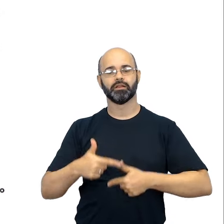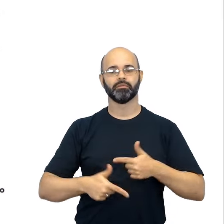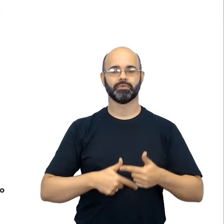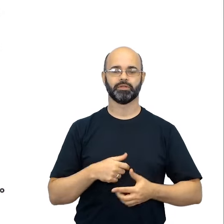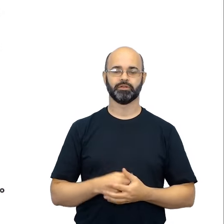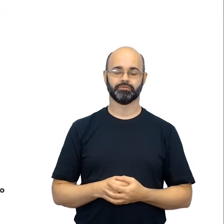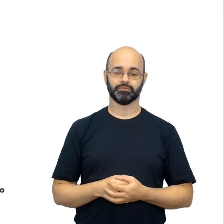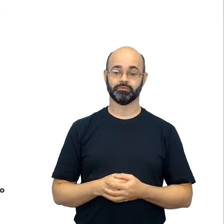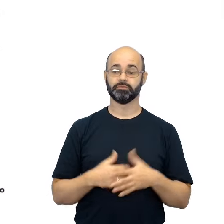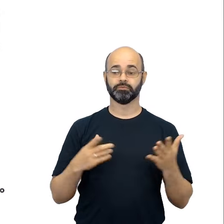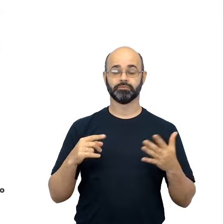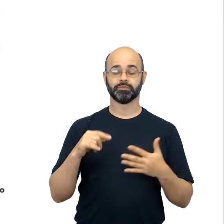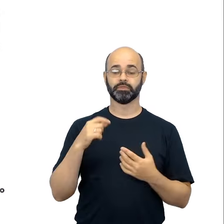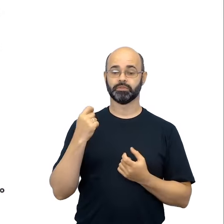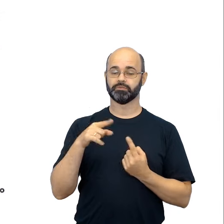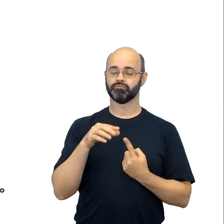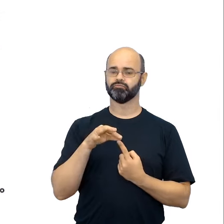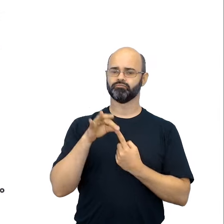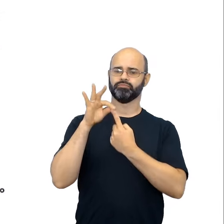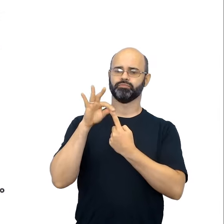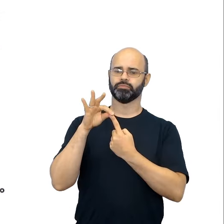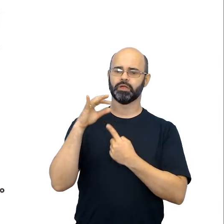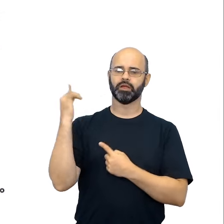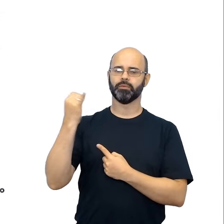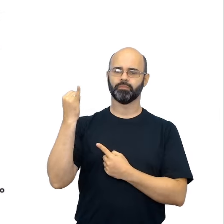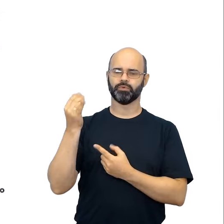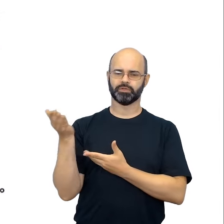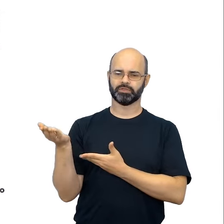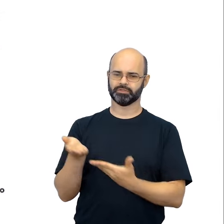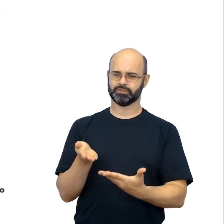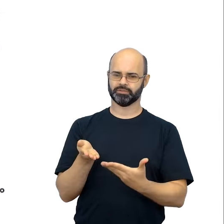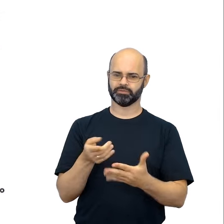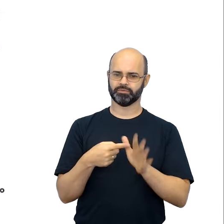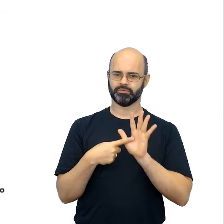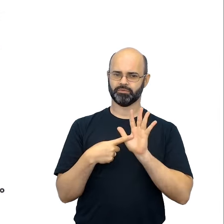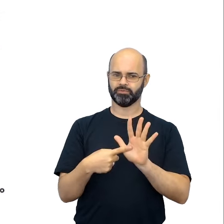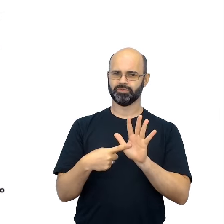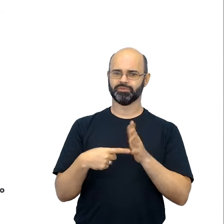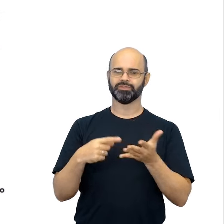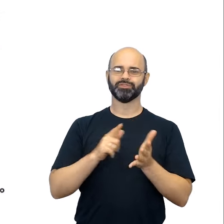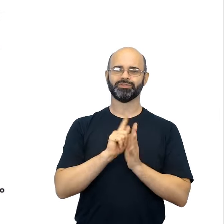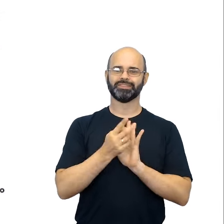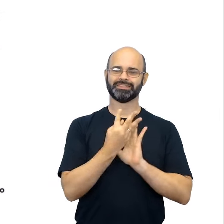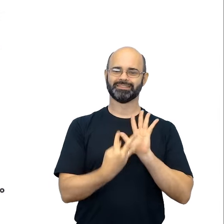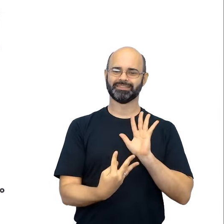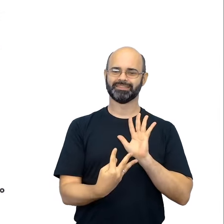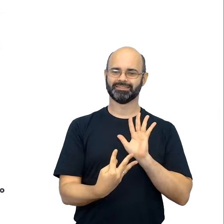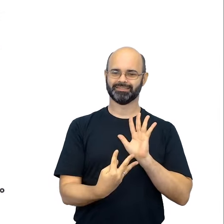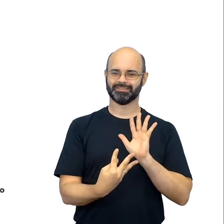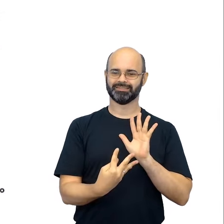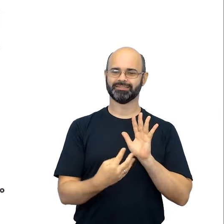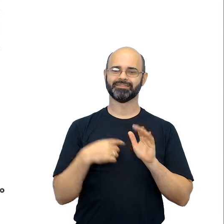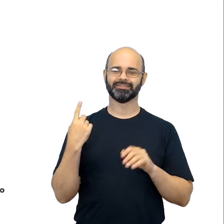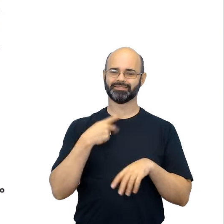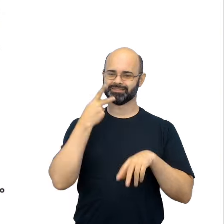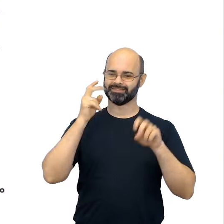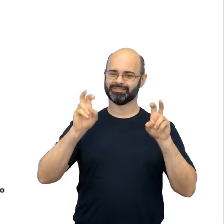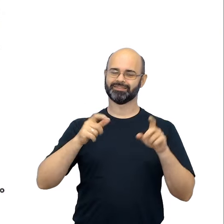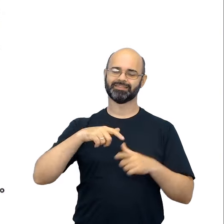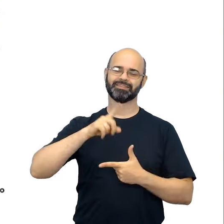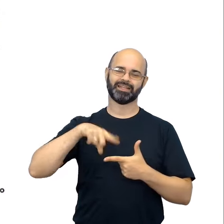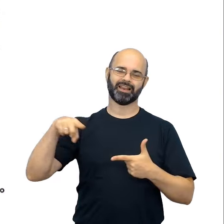destacar aqui alguns aspectos, então, em relação a esses gêneros textuais aí que vem, né, nós chamamos de gráfico.